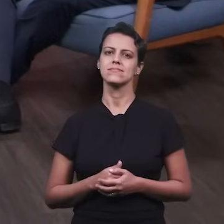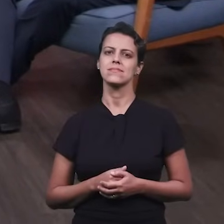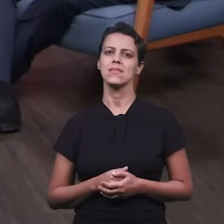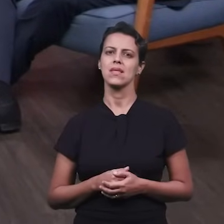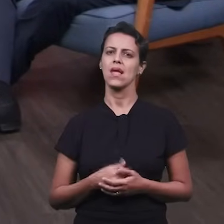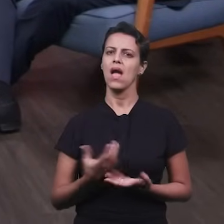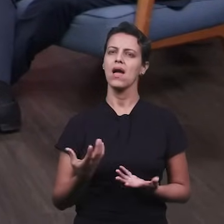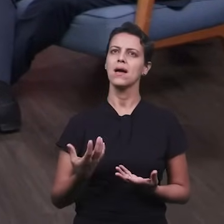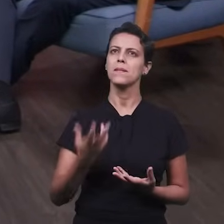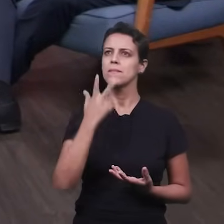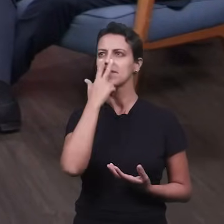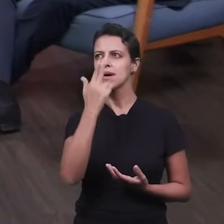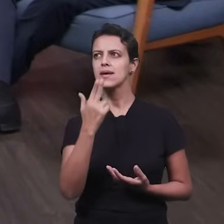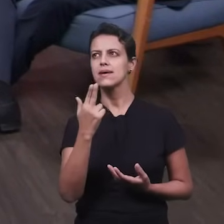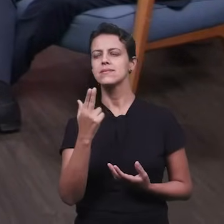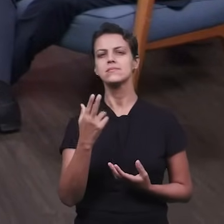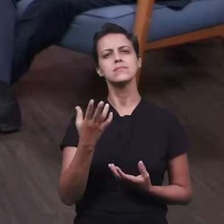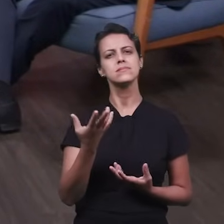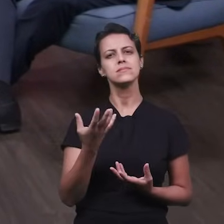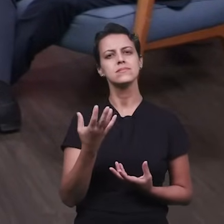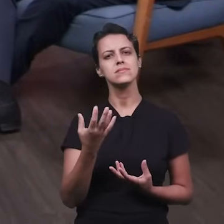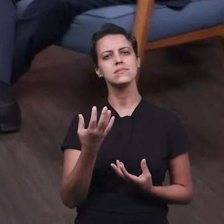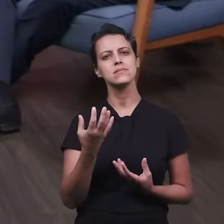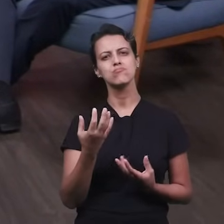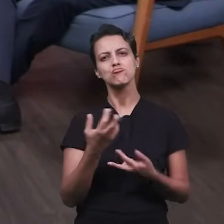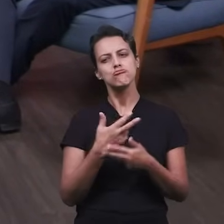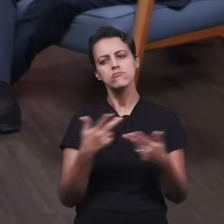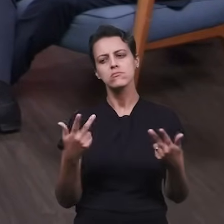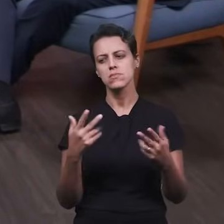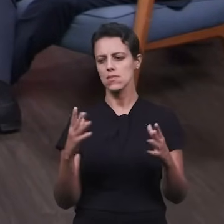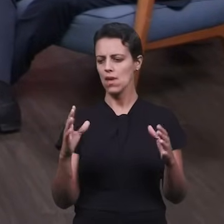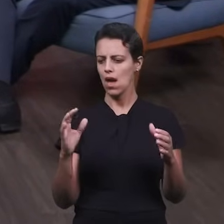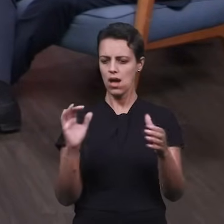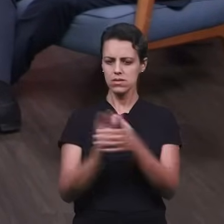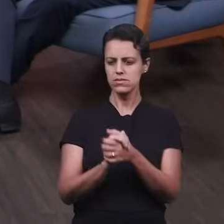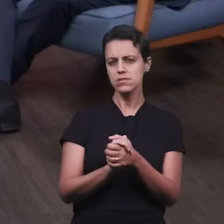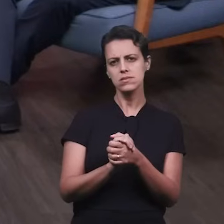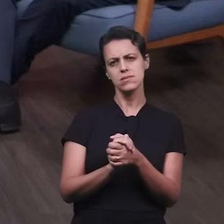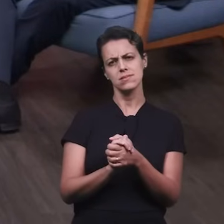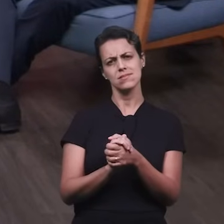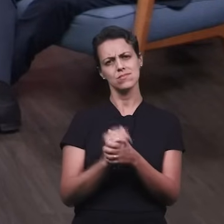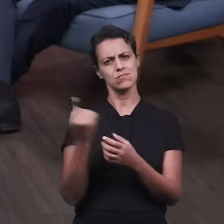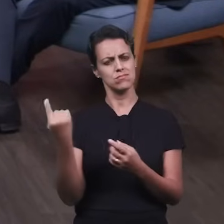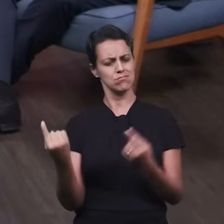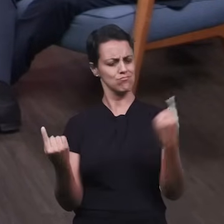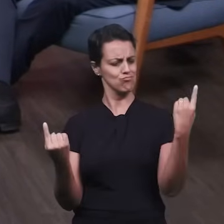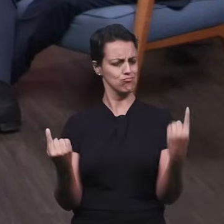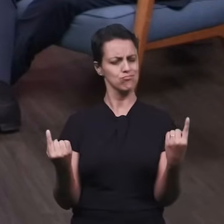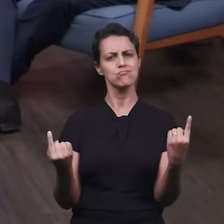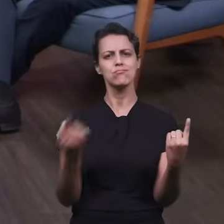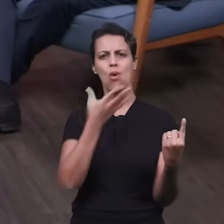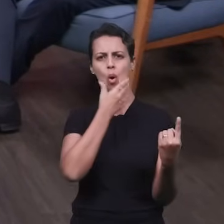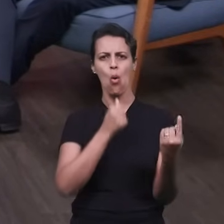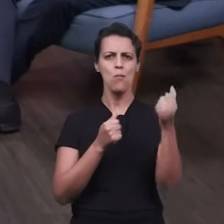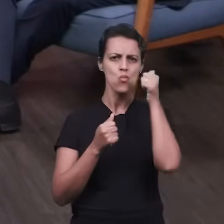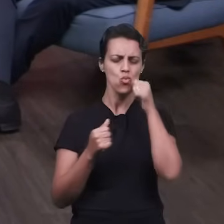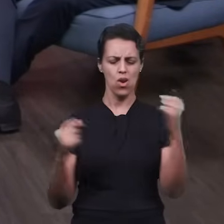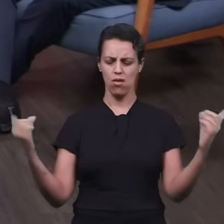convencional, típica, concreta, de um casal, né, onde